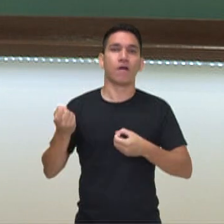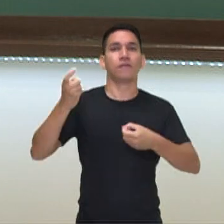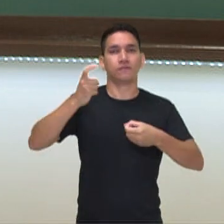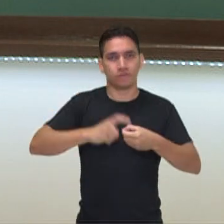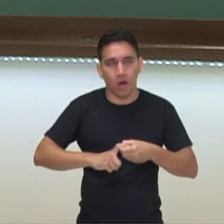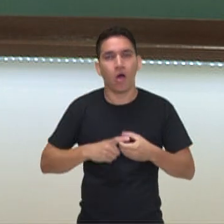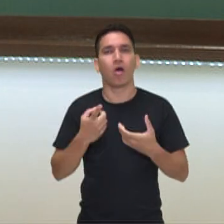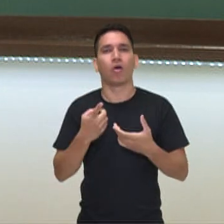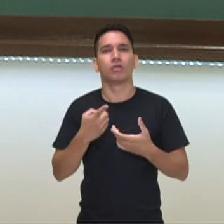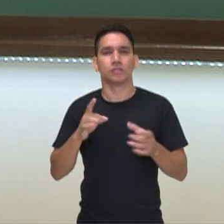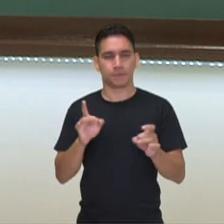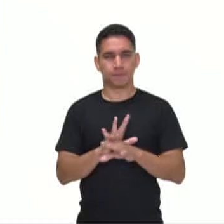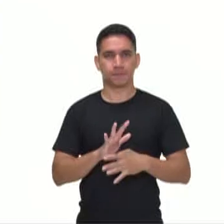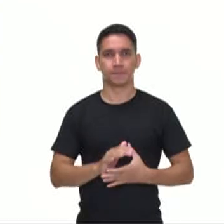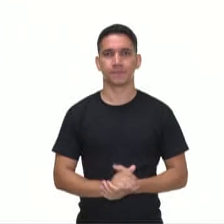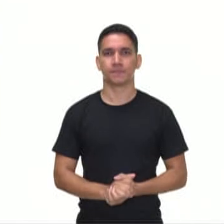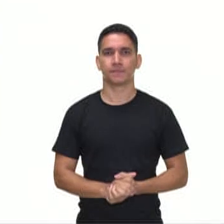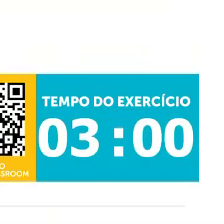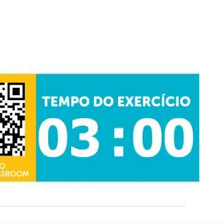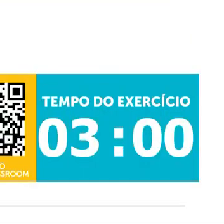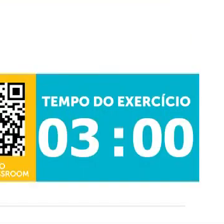volta aqui em definitivo.